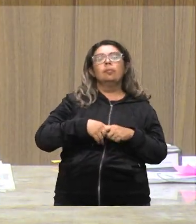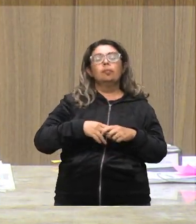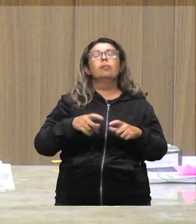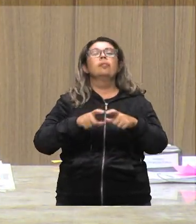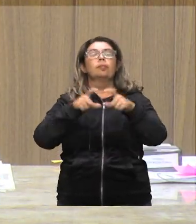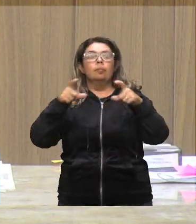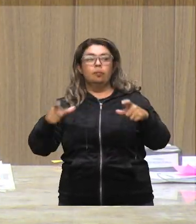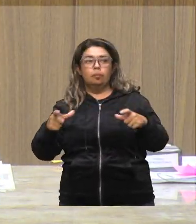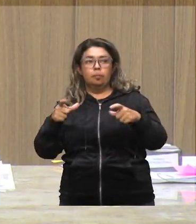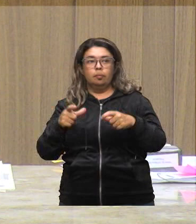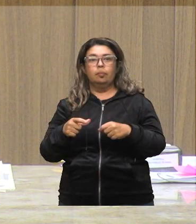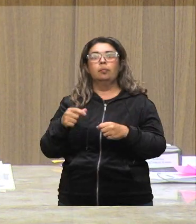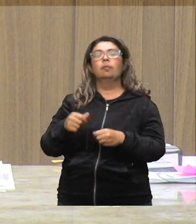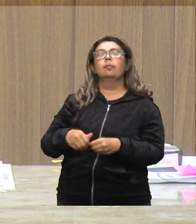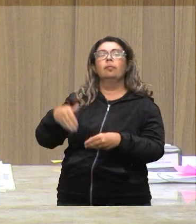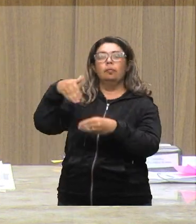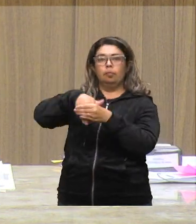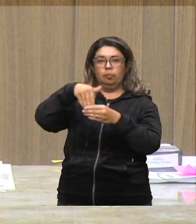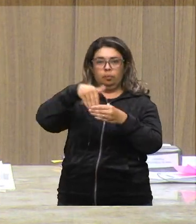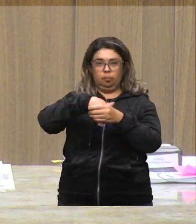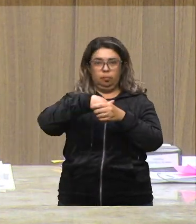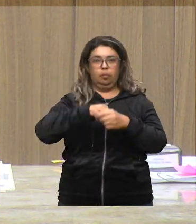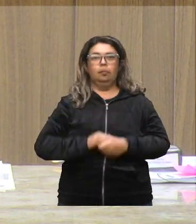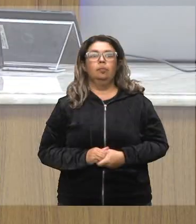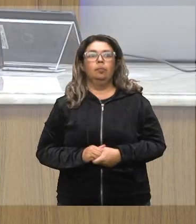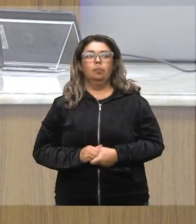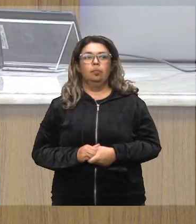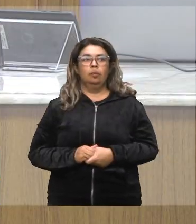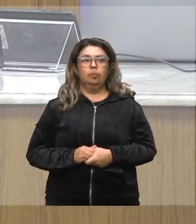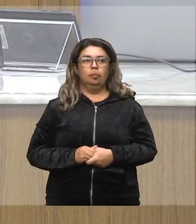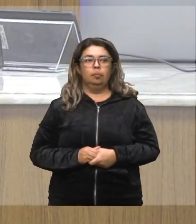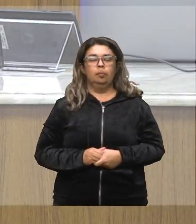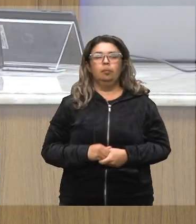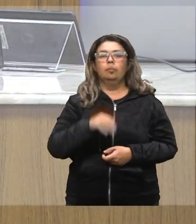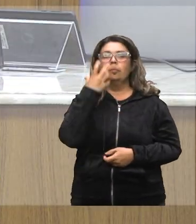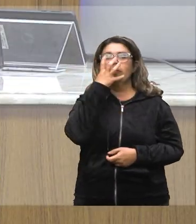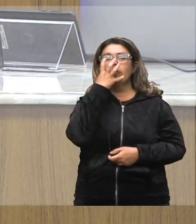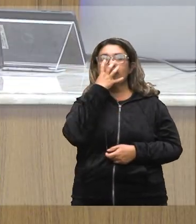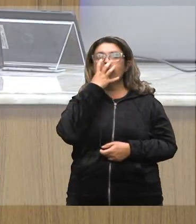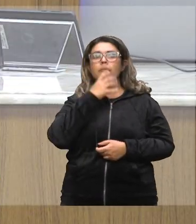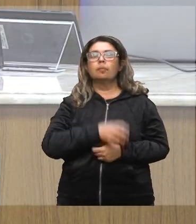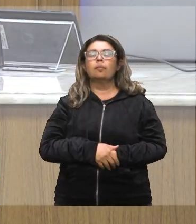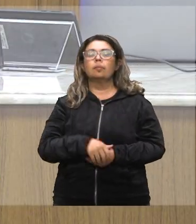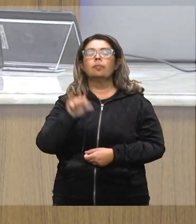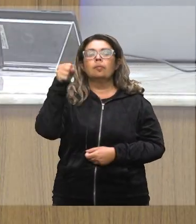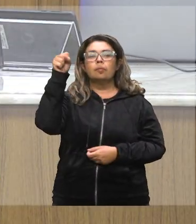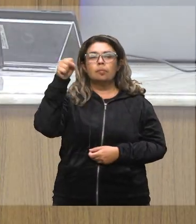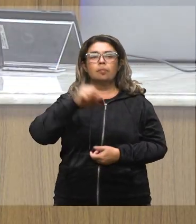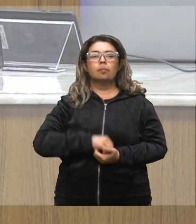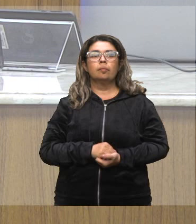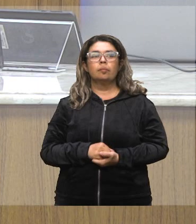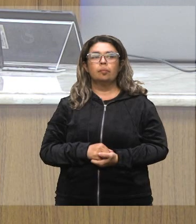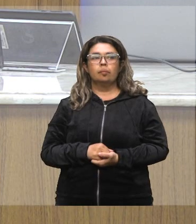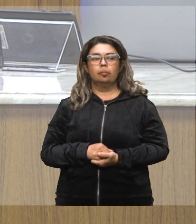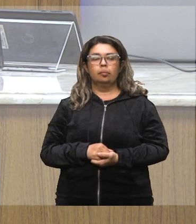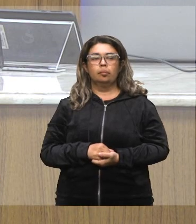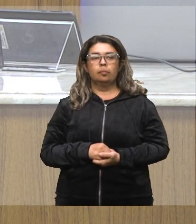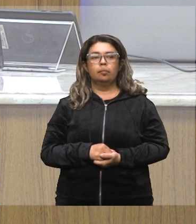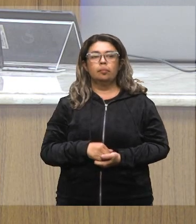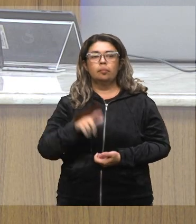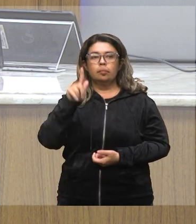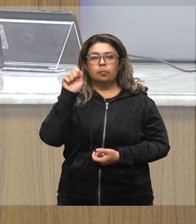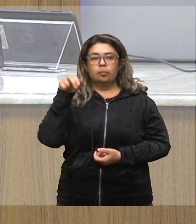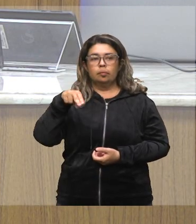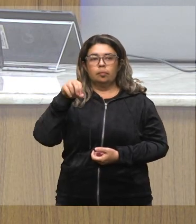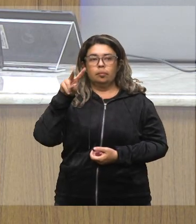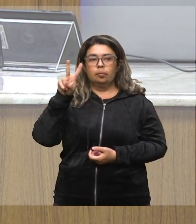maioria qualificada. Alexandre Cobra Vêncio. Alexandre Cachorro vota sim. Dionísio de